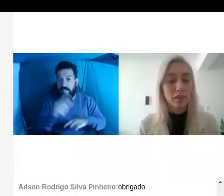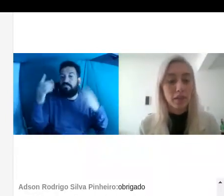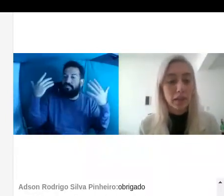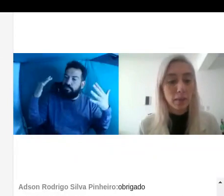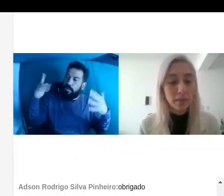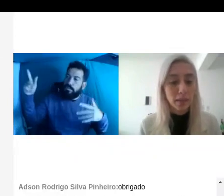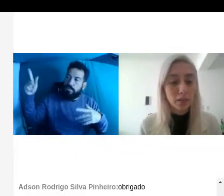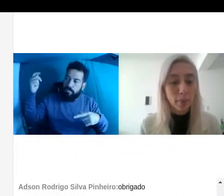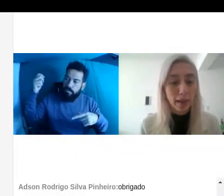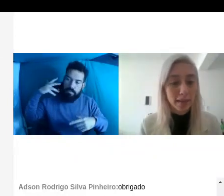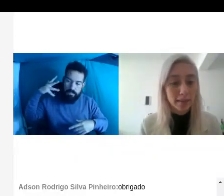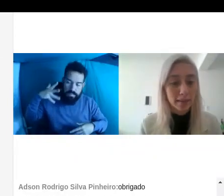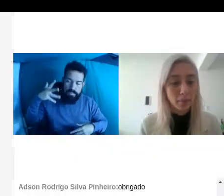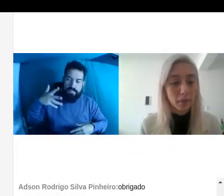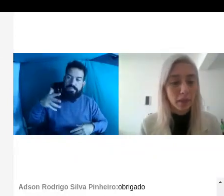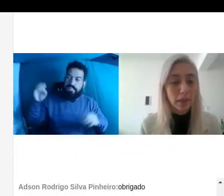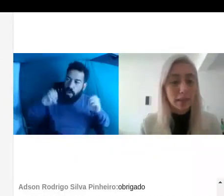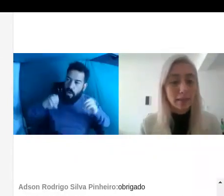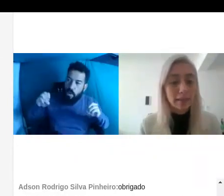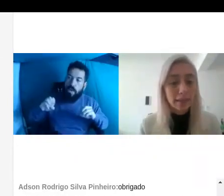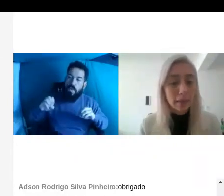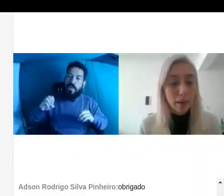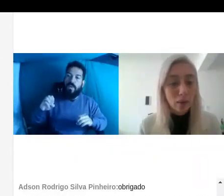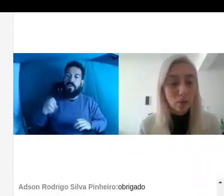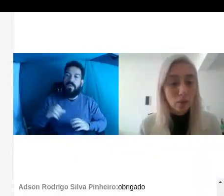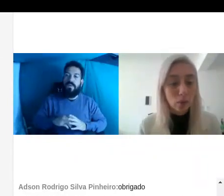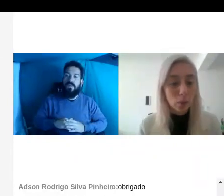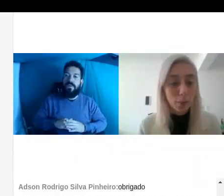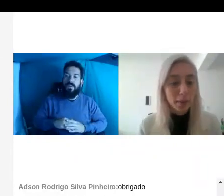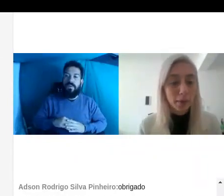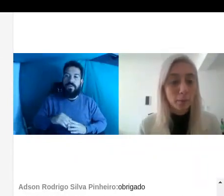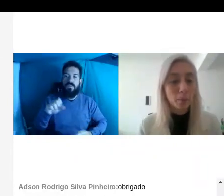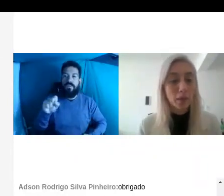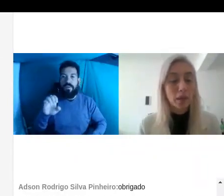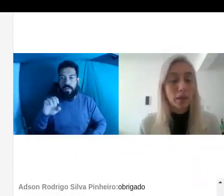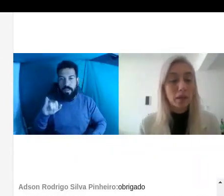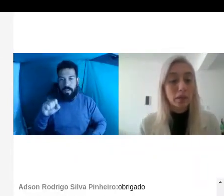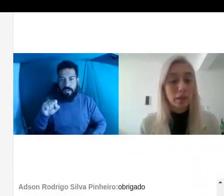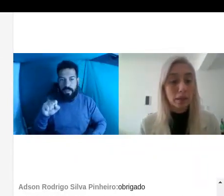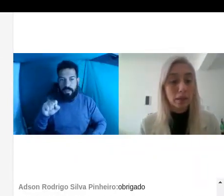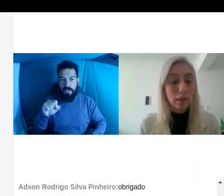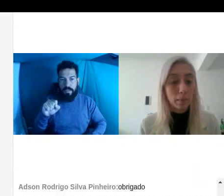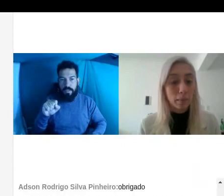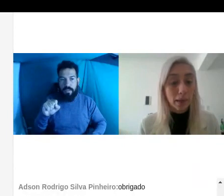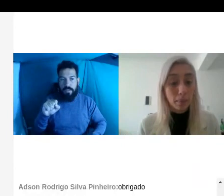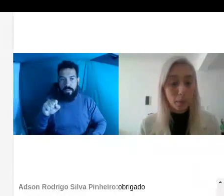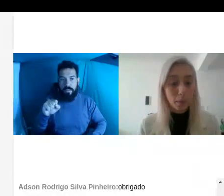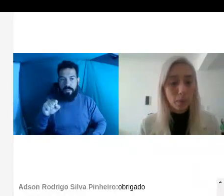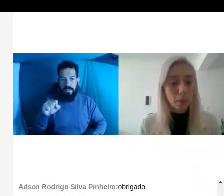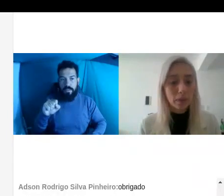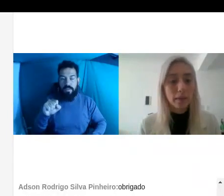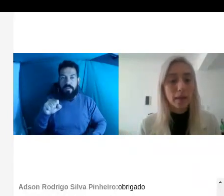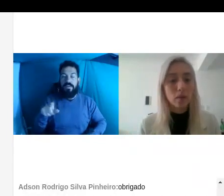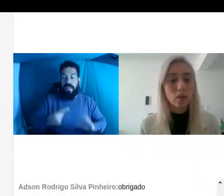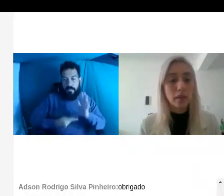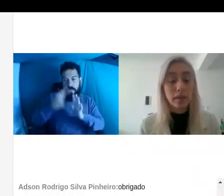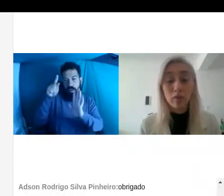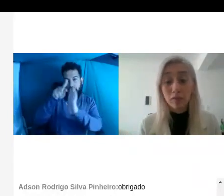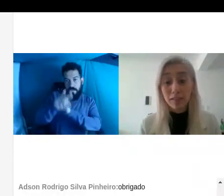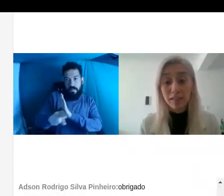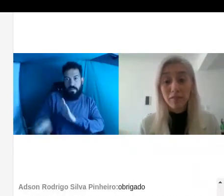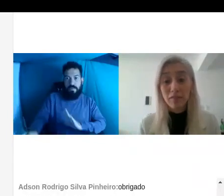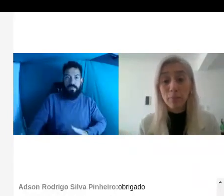Parabéns, Felipe. Excelente palestra. Ceissa Barros colocou, então, a primeira pergunta, né?